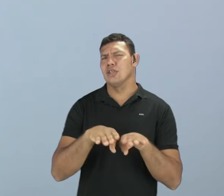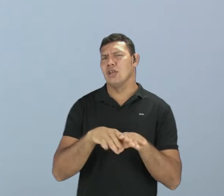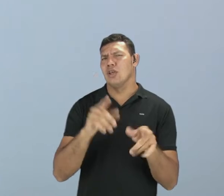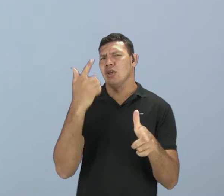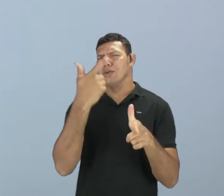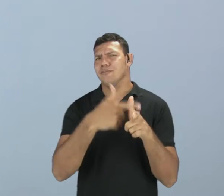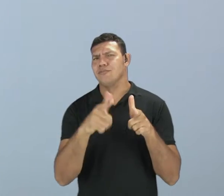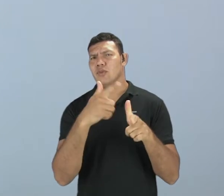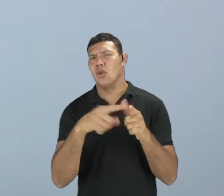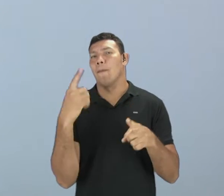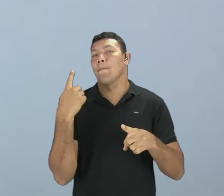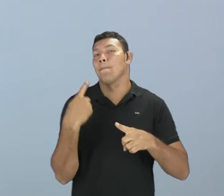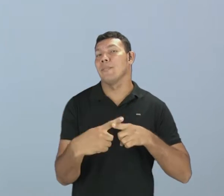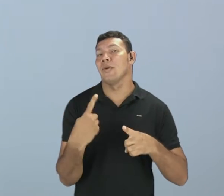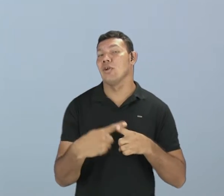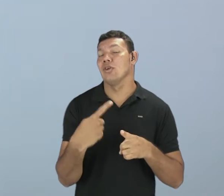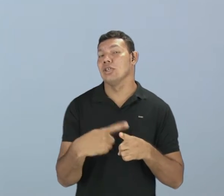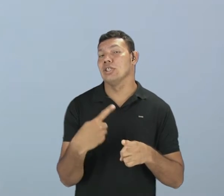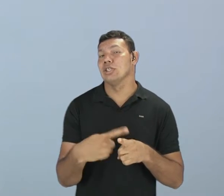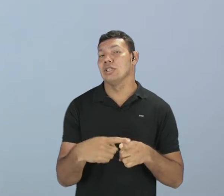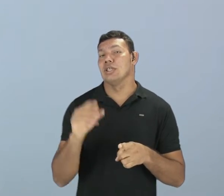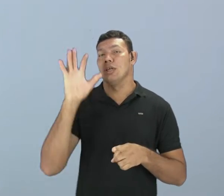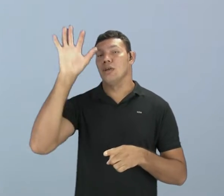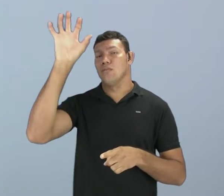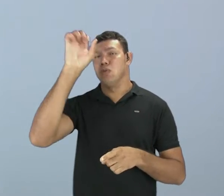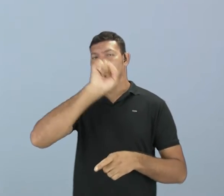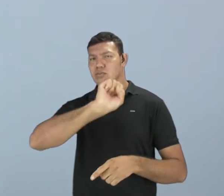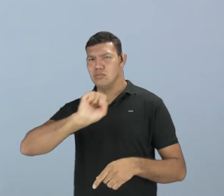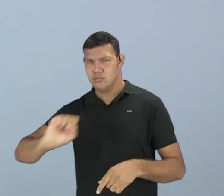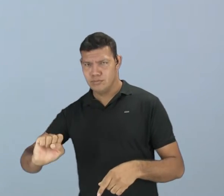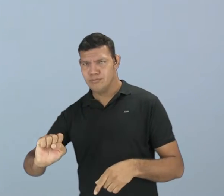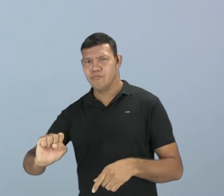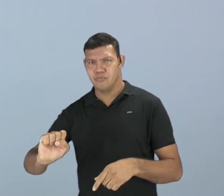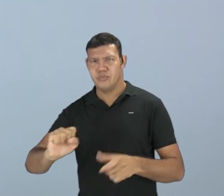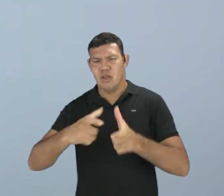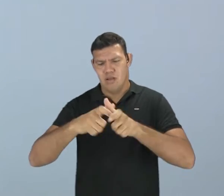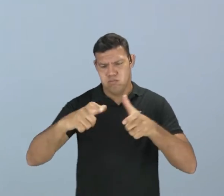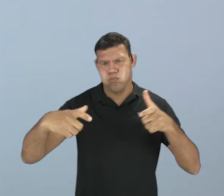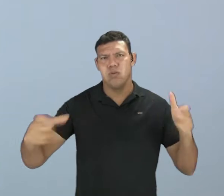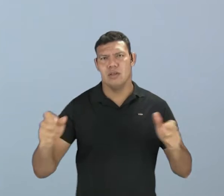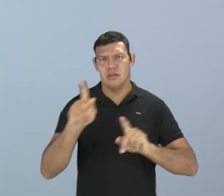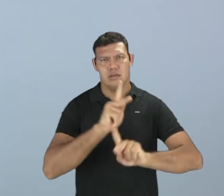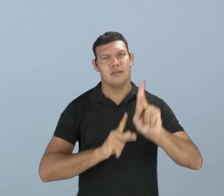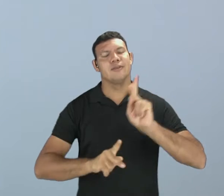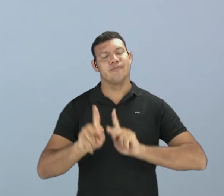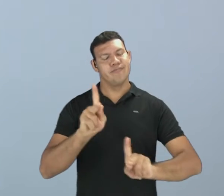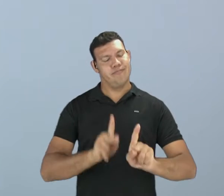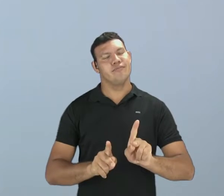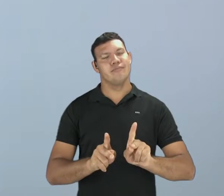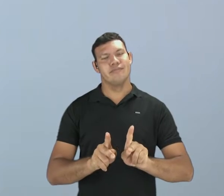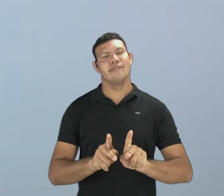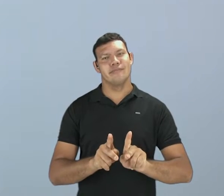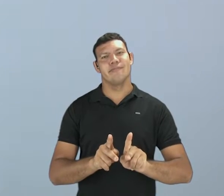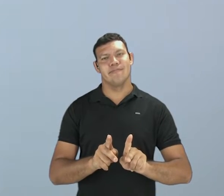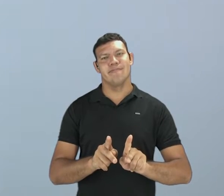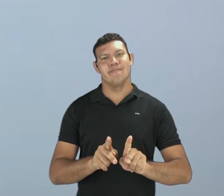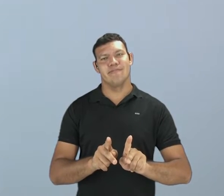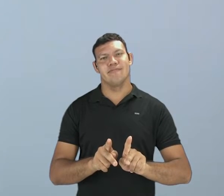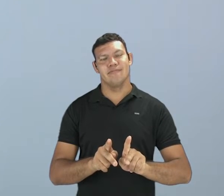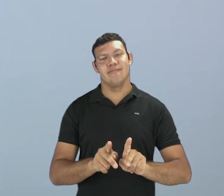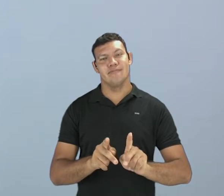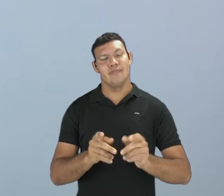a região sudeste é a região que apresenta o maior número populacional, então isso vai significar,